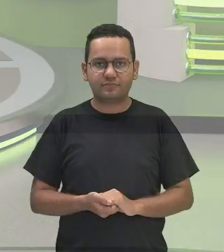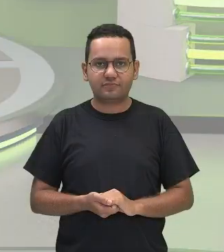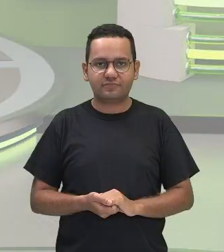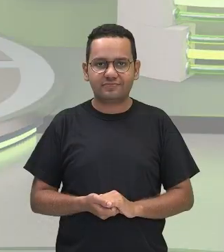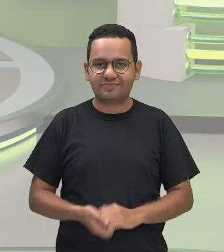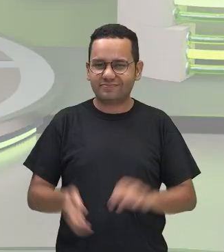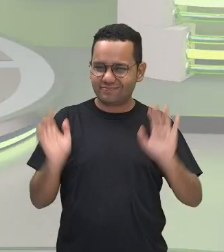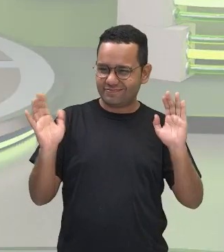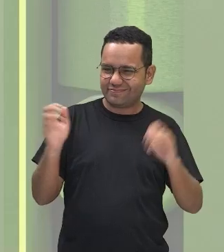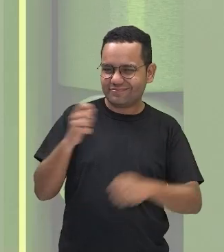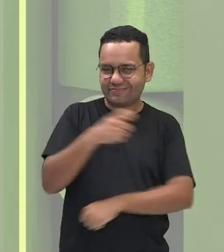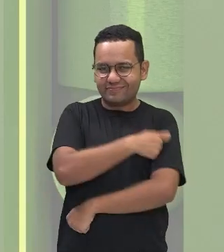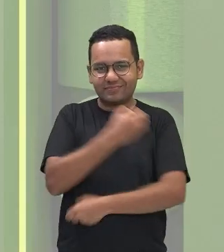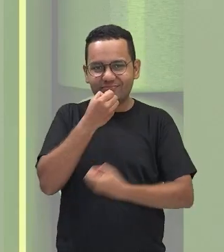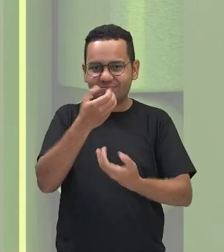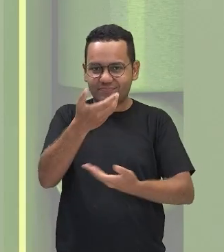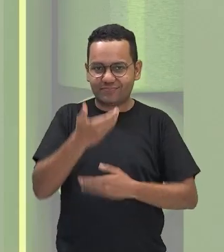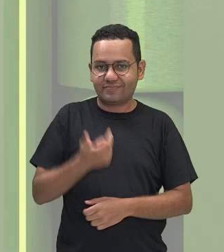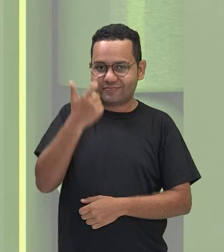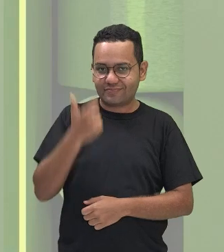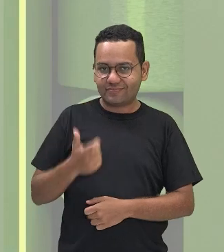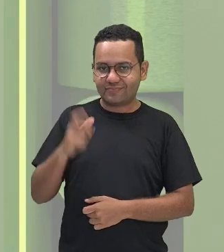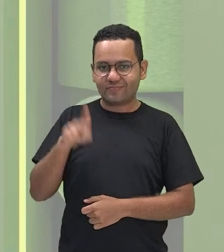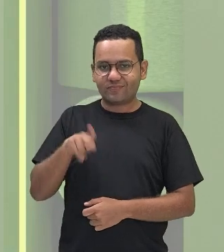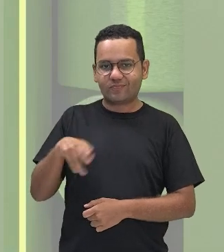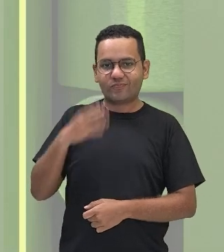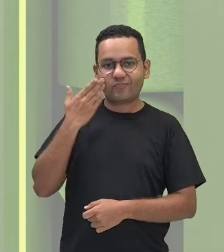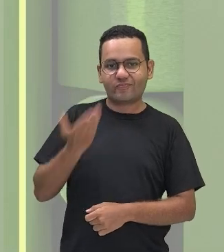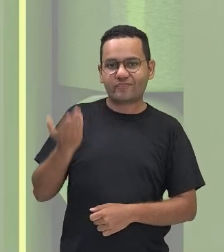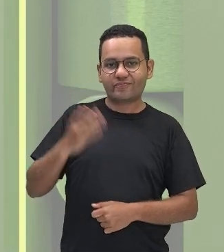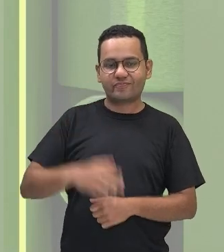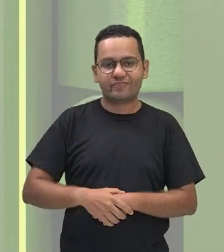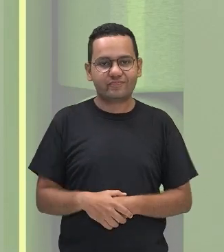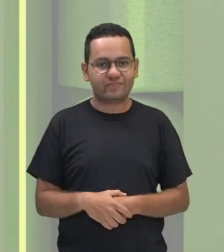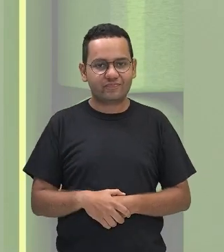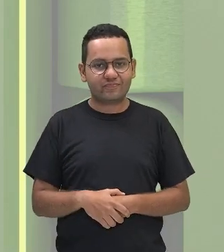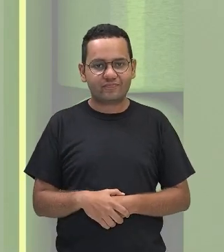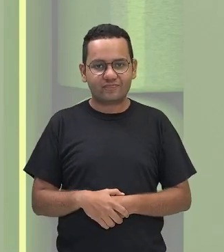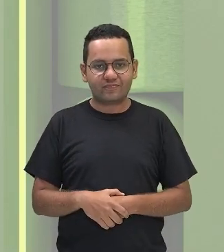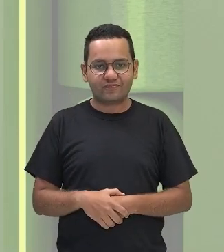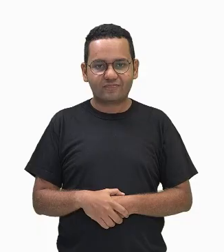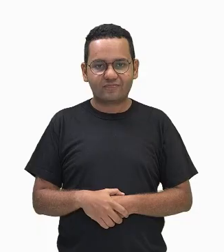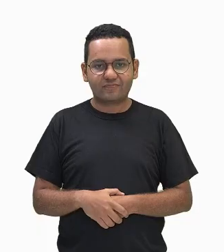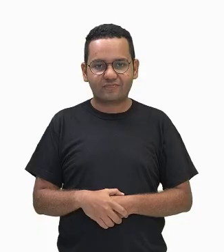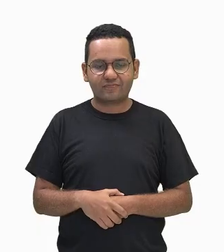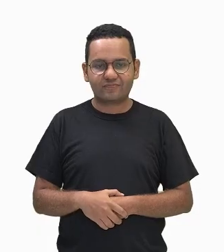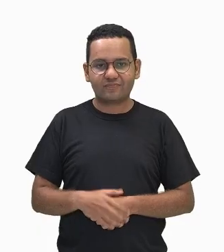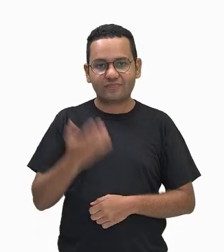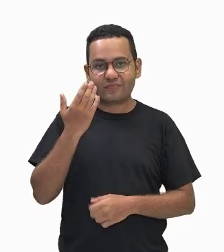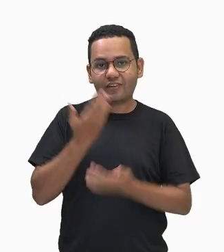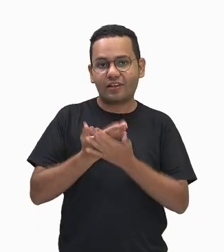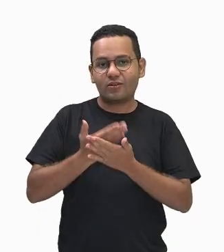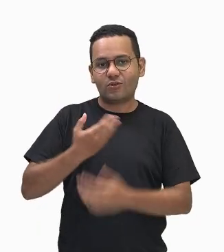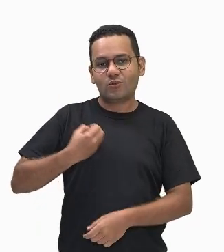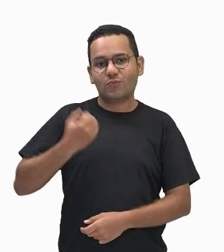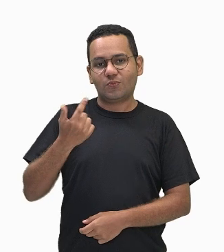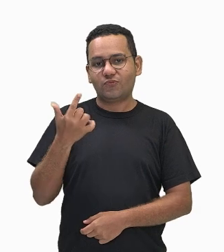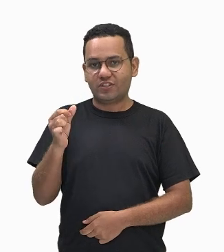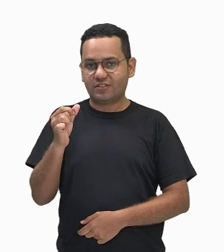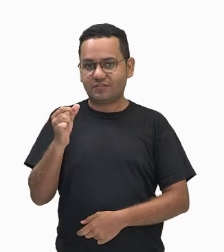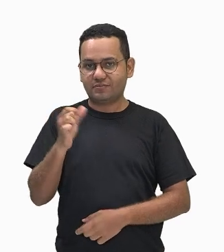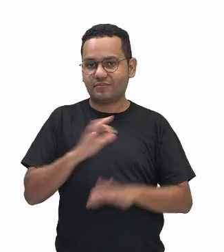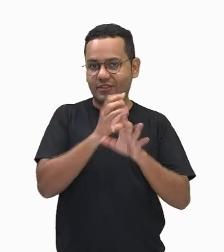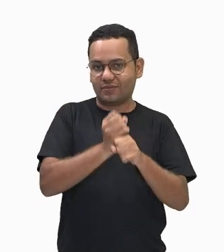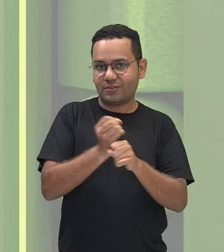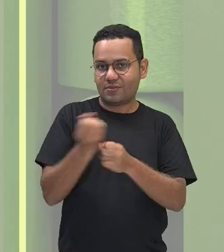Olá, seja muito bem-vindo. Eu sou o professor Vinícius Oliveira. Vamos para a nossa aula de hoje? A aula 26 é revisão